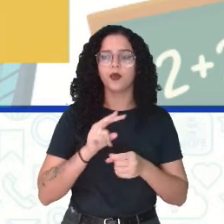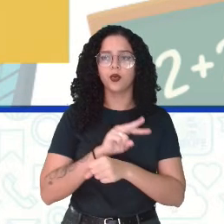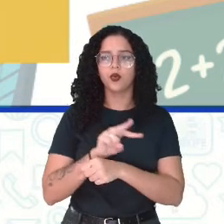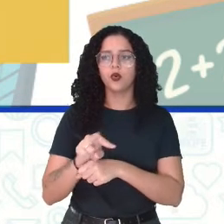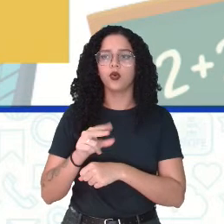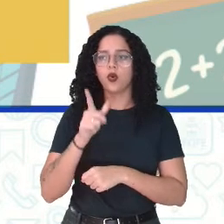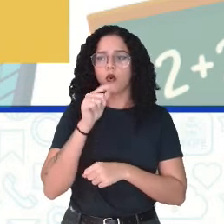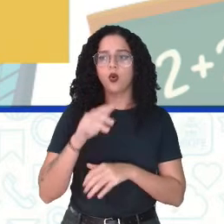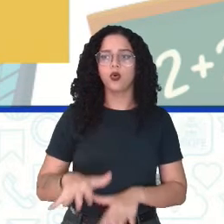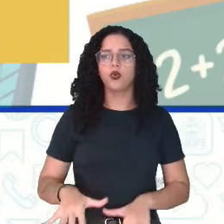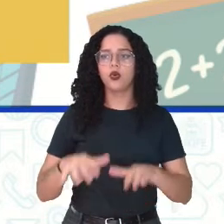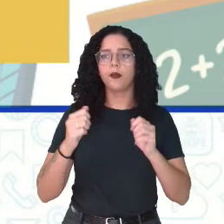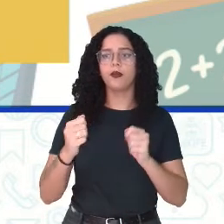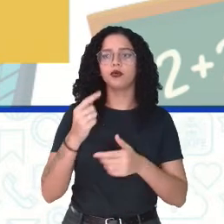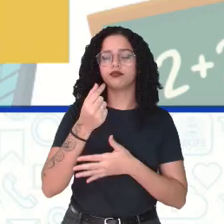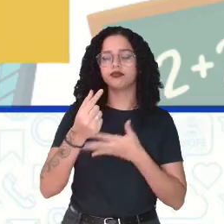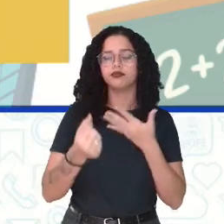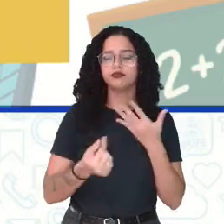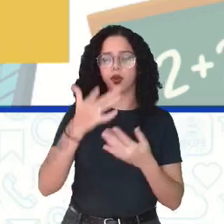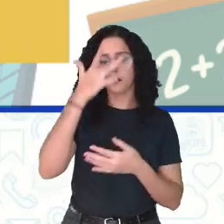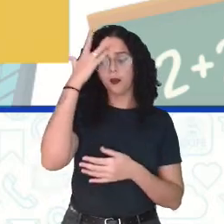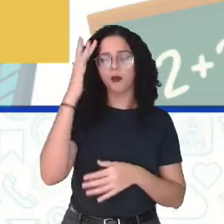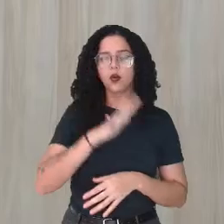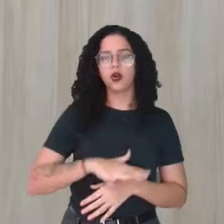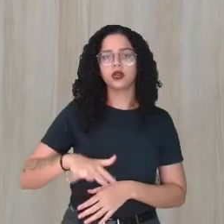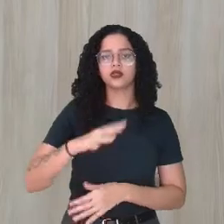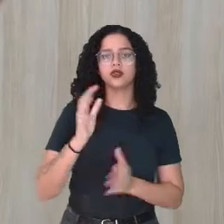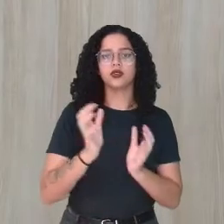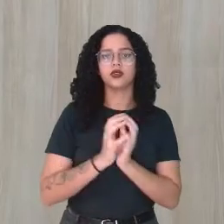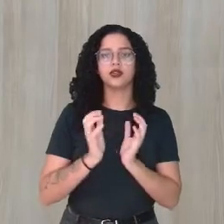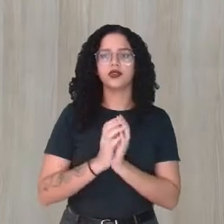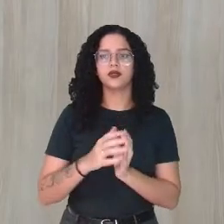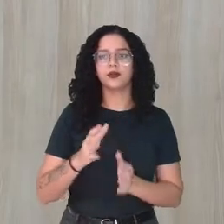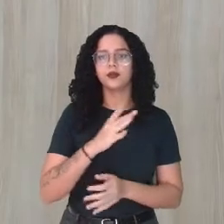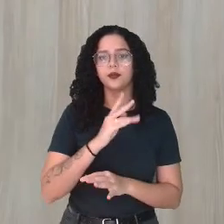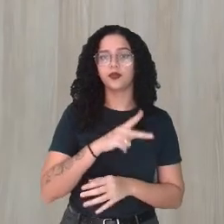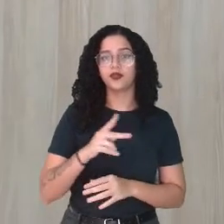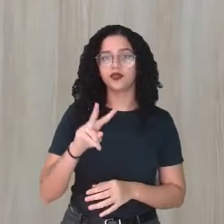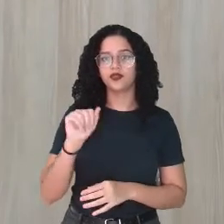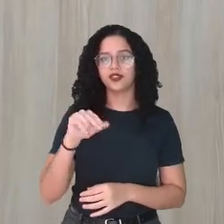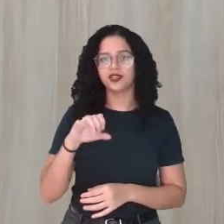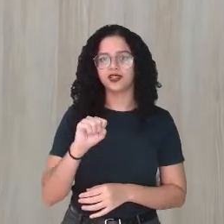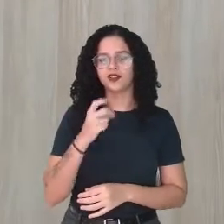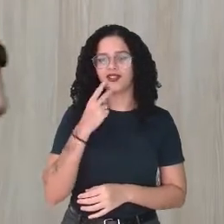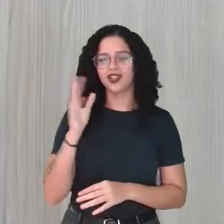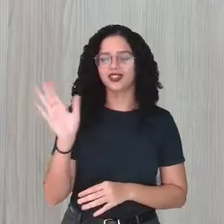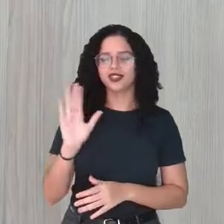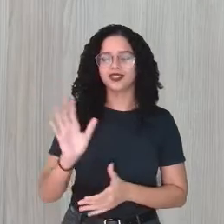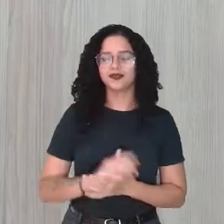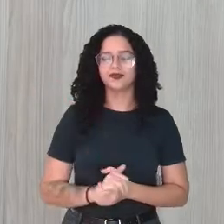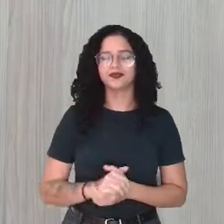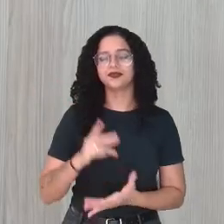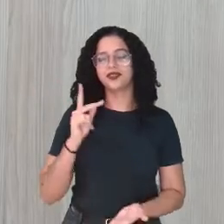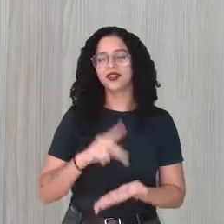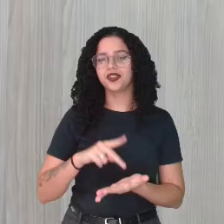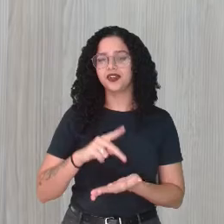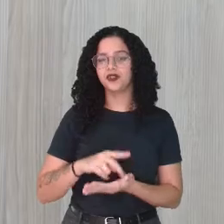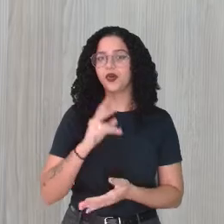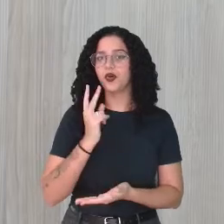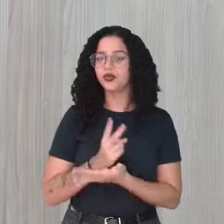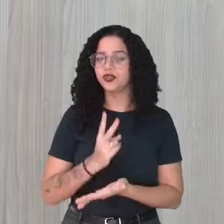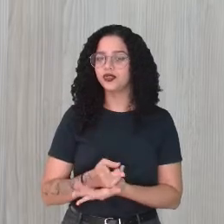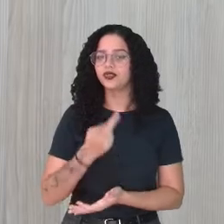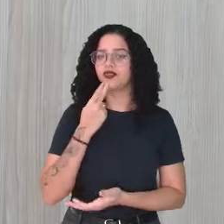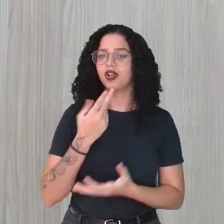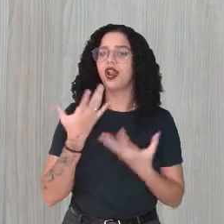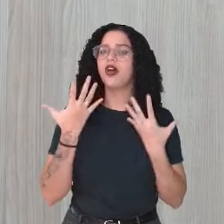Capibaribe pode beneficiar a população do Recife. Professora Vanessa, dê um tchau para o meu povo. Pois é, eu digo e continuo